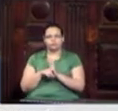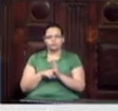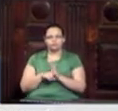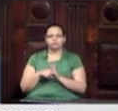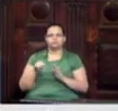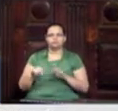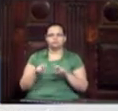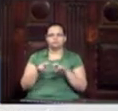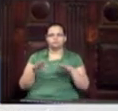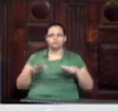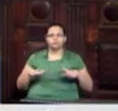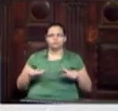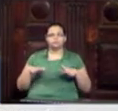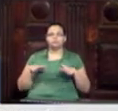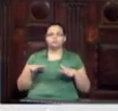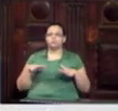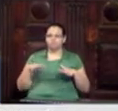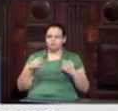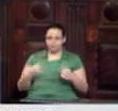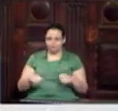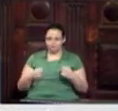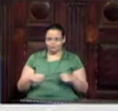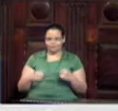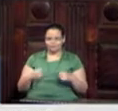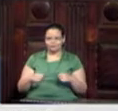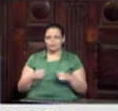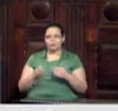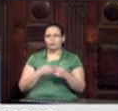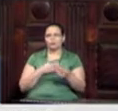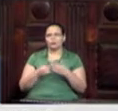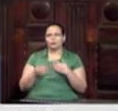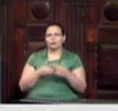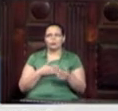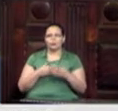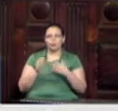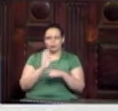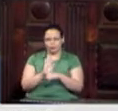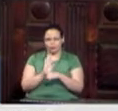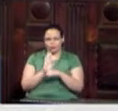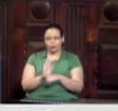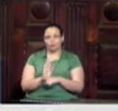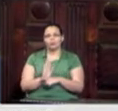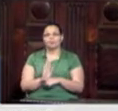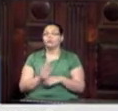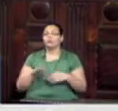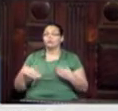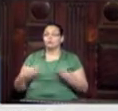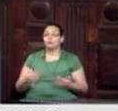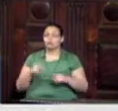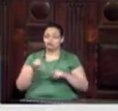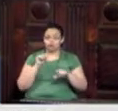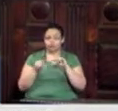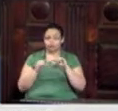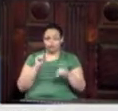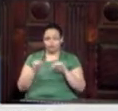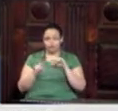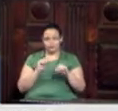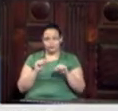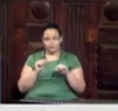parlamento merecesse qualquer tipo de apoio. Então foi uma escolha